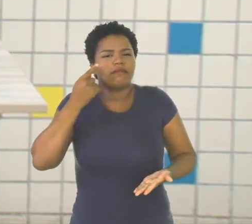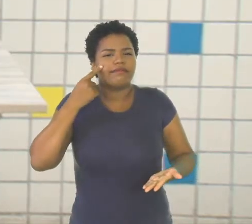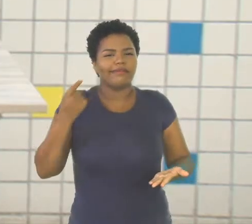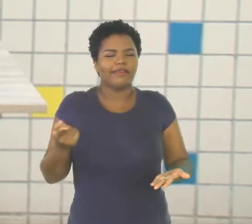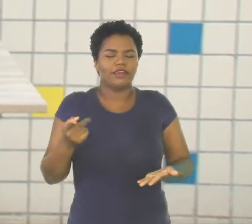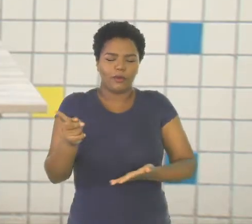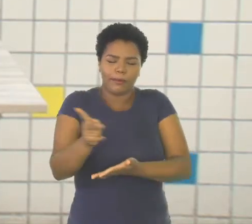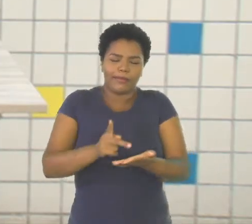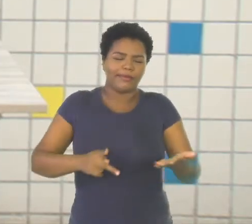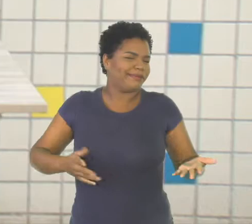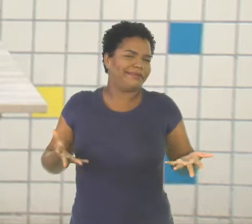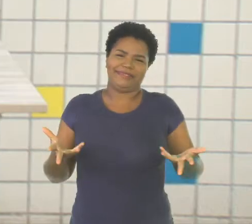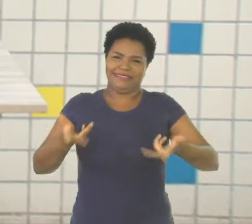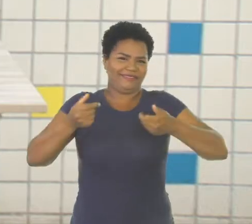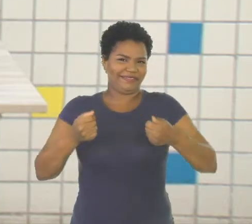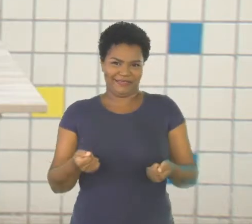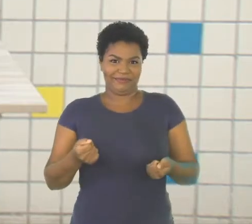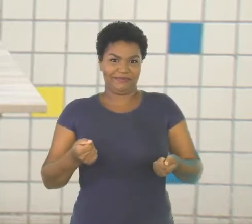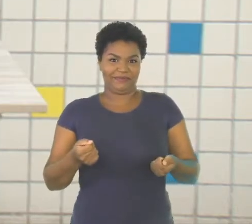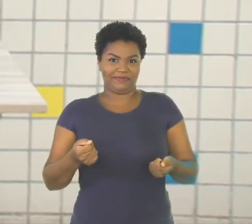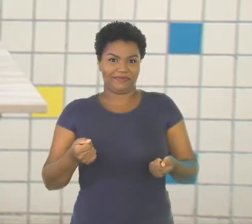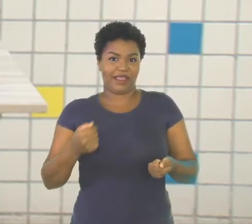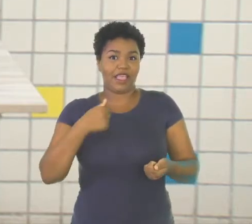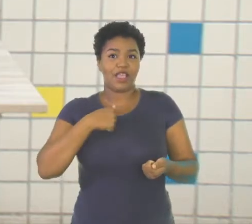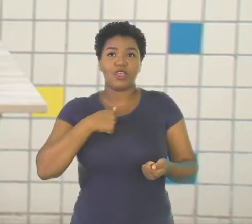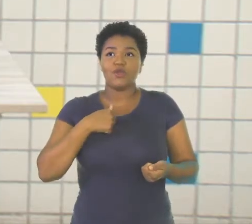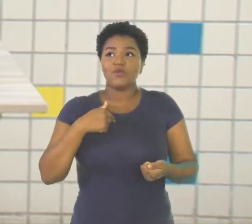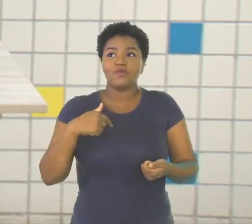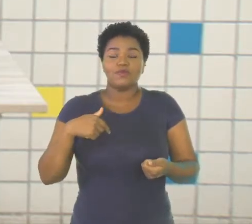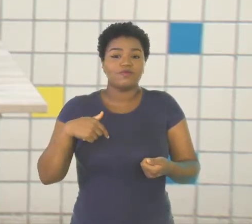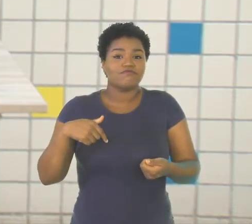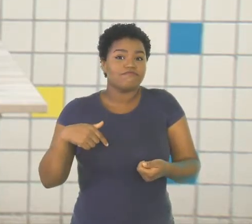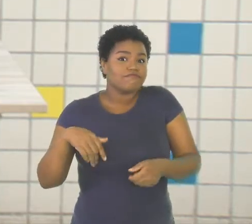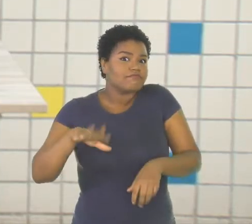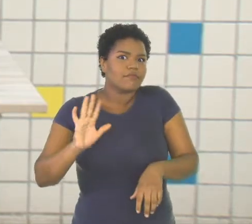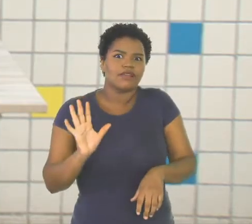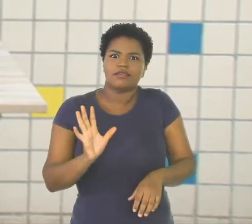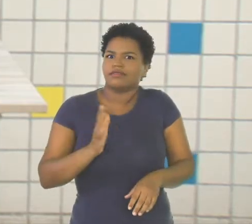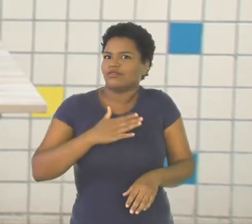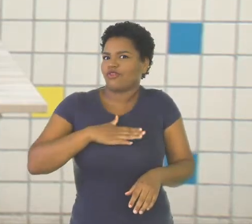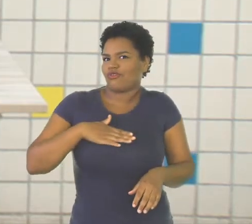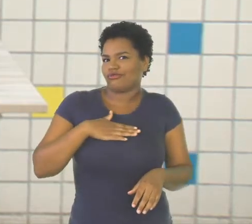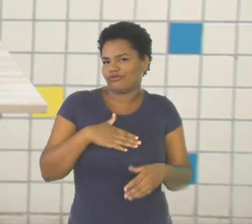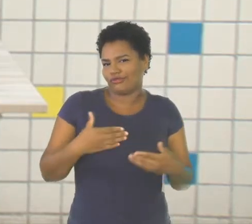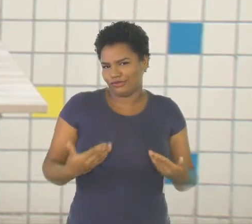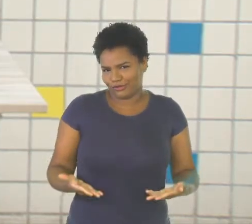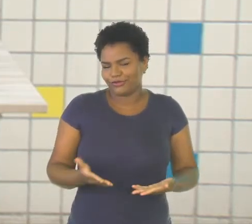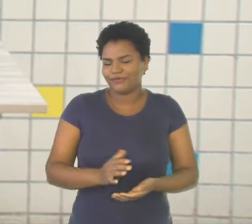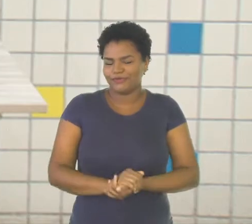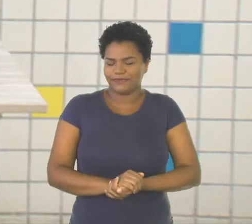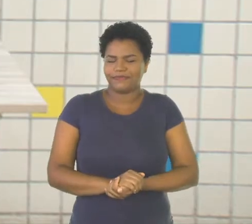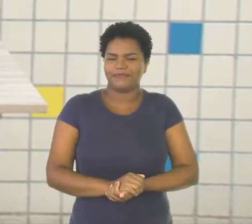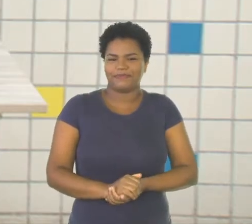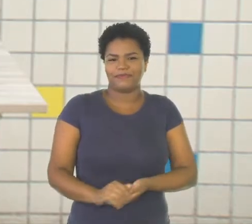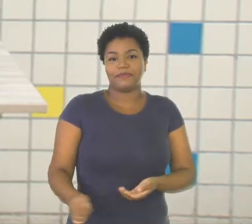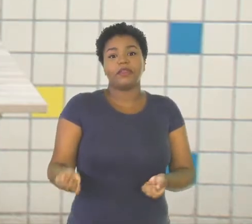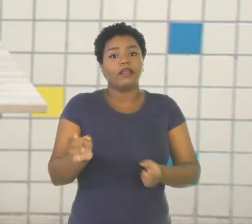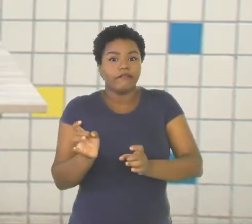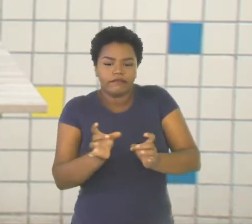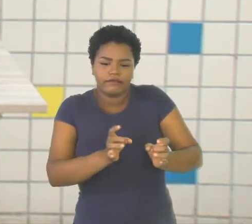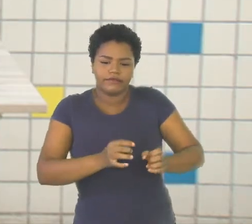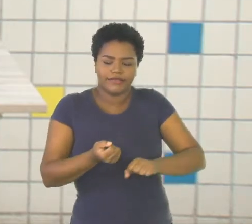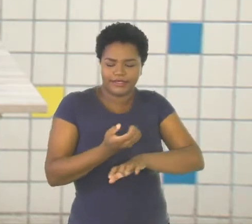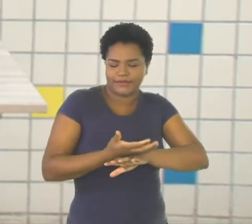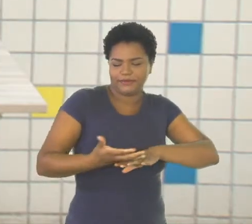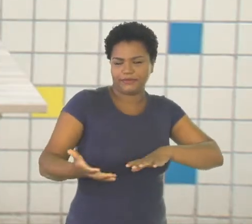é fantástico. É um dos poemas que eu adoro, que eu mais gosto. Leilão de Jardim.